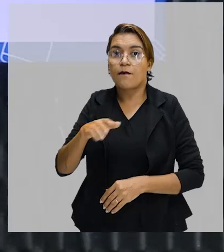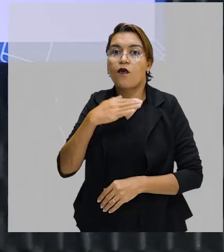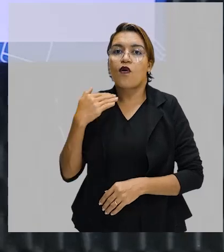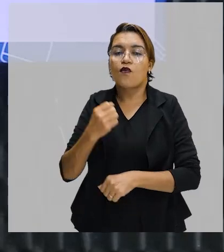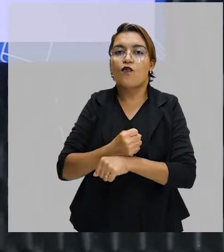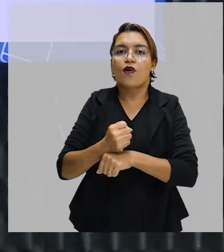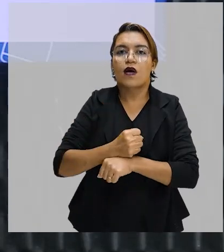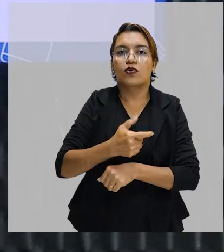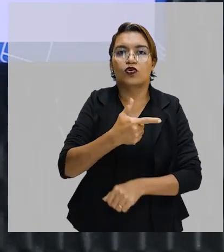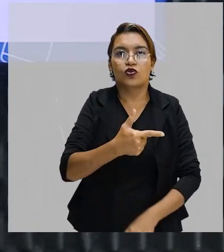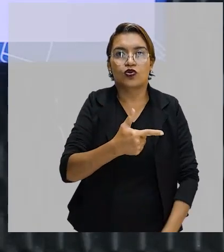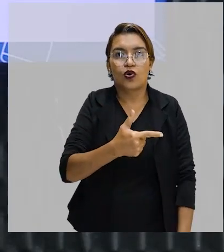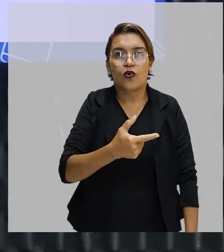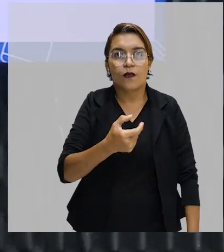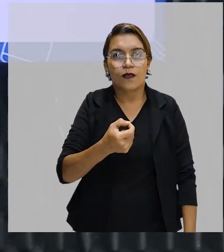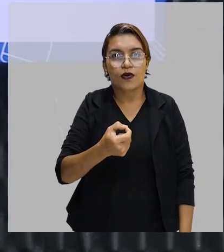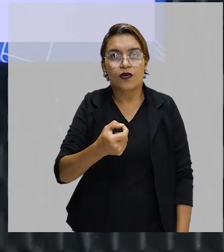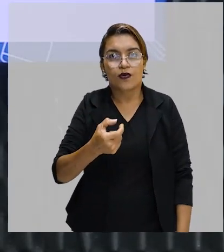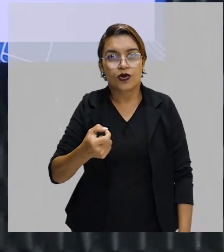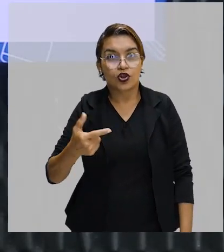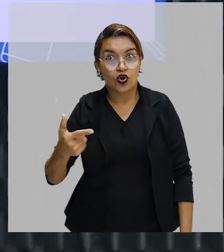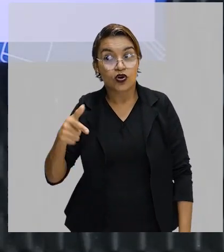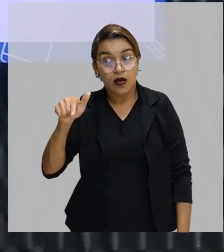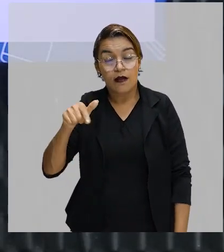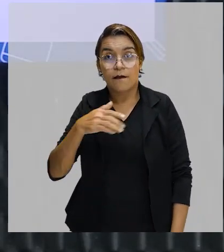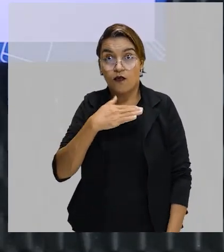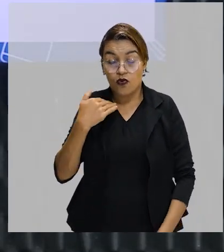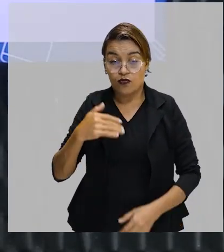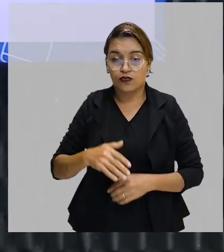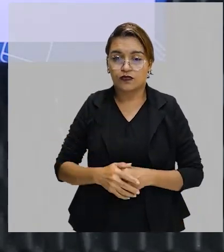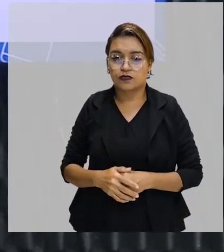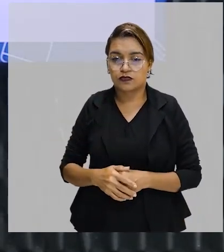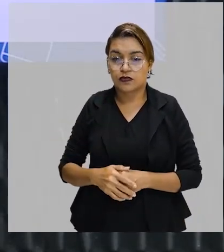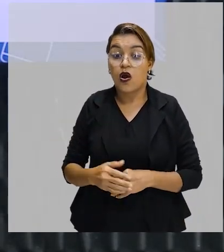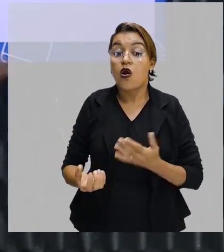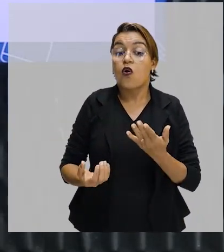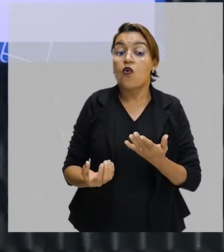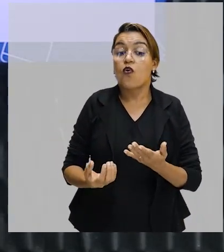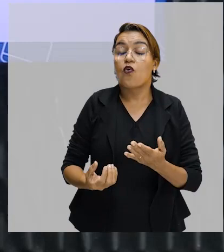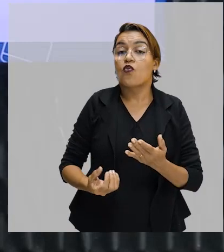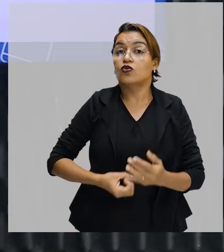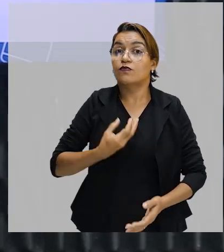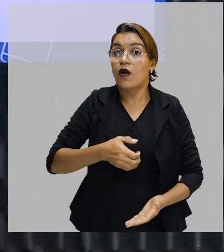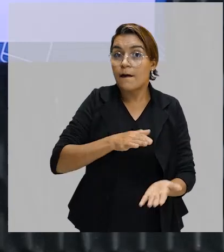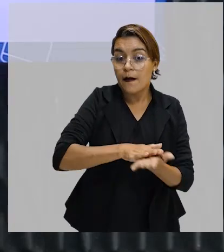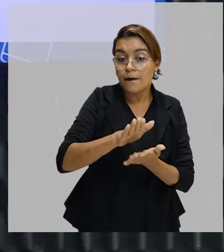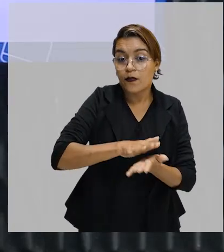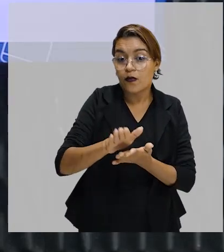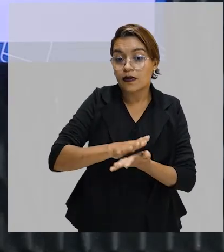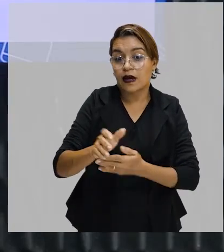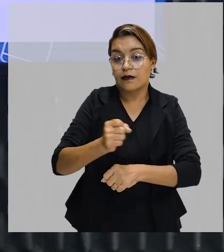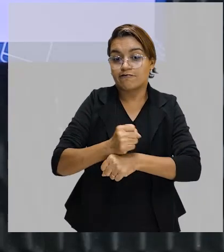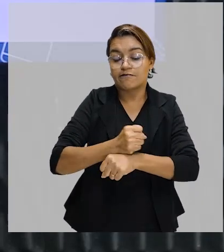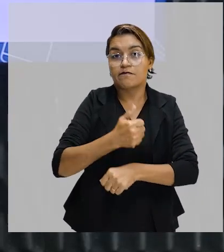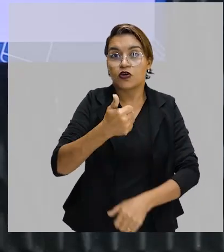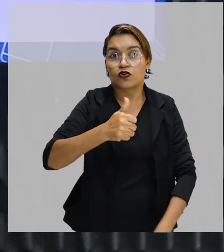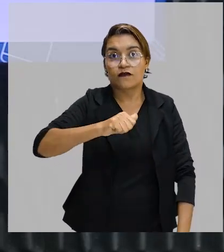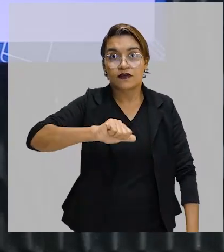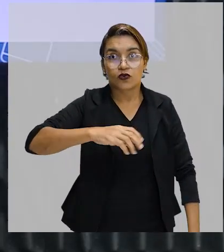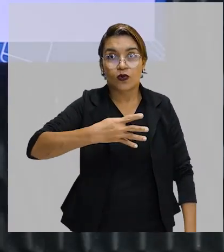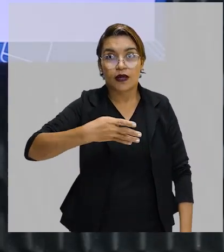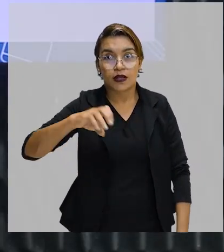que foram publicados reuniram produções de 1948 a mil